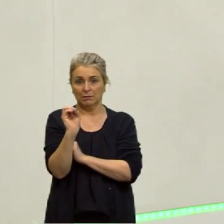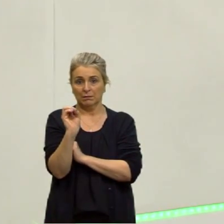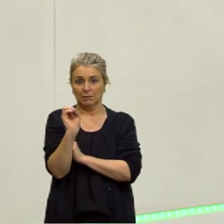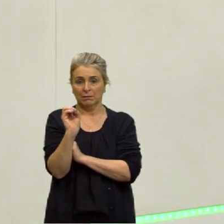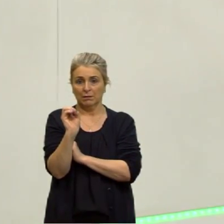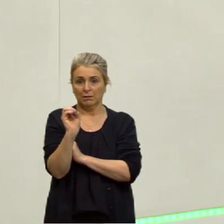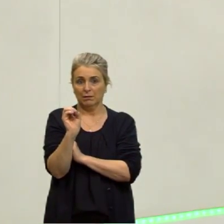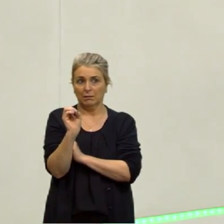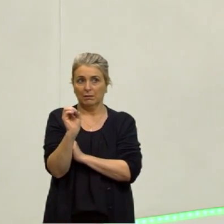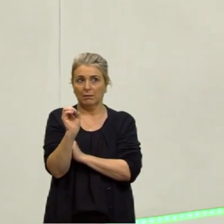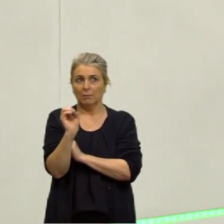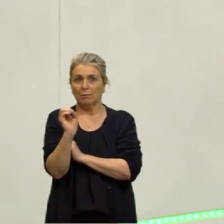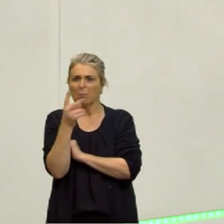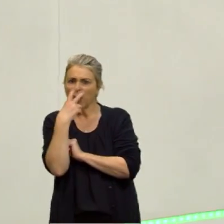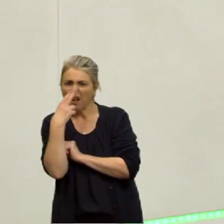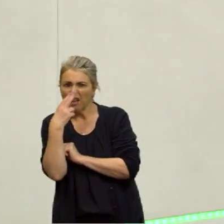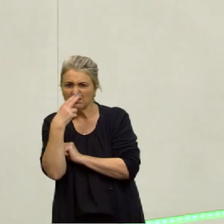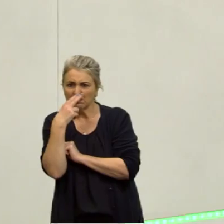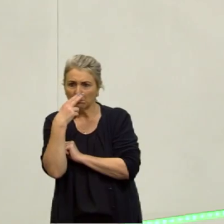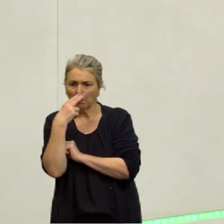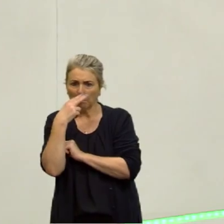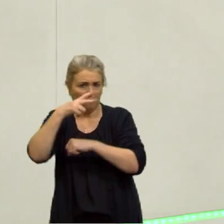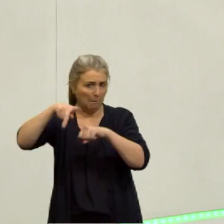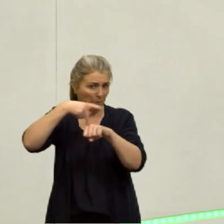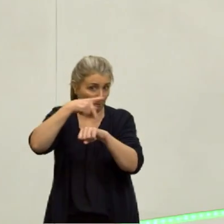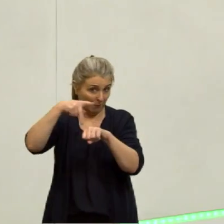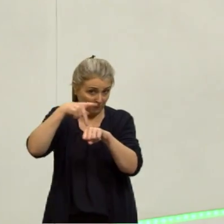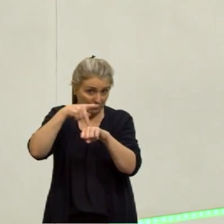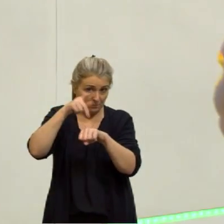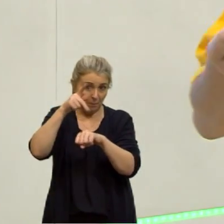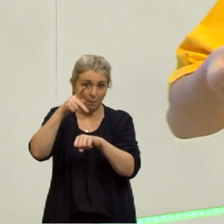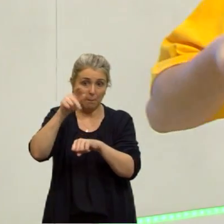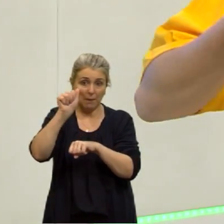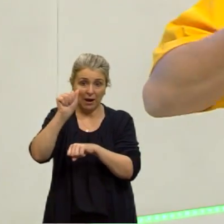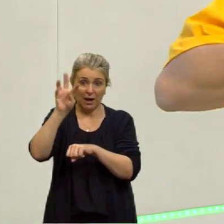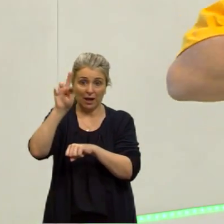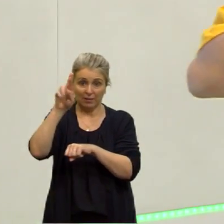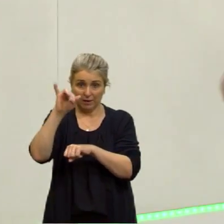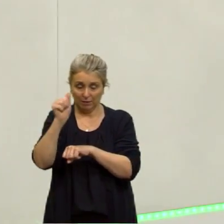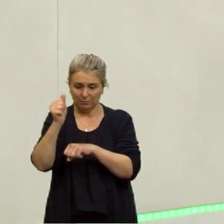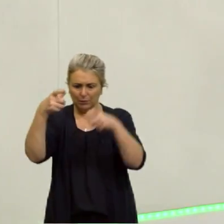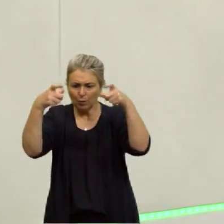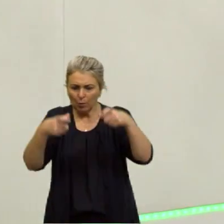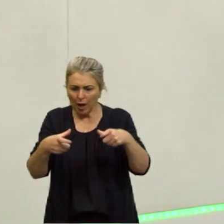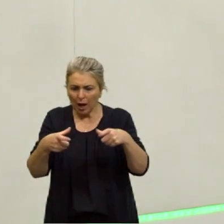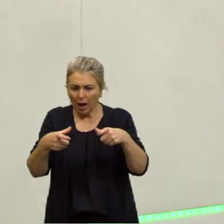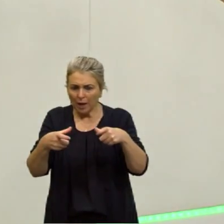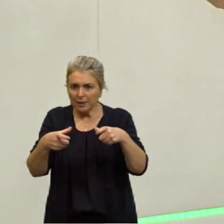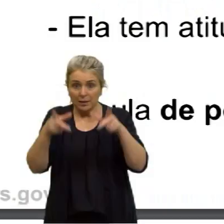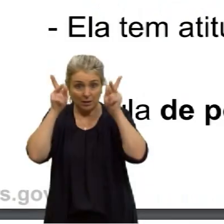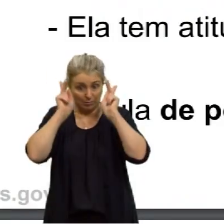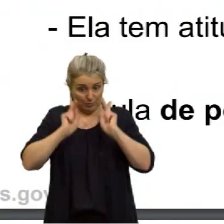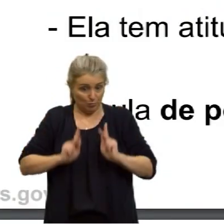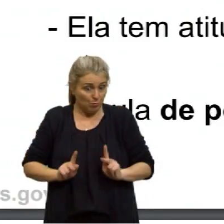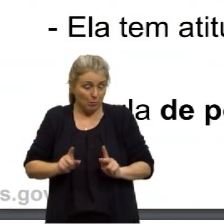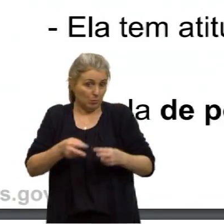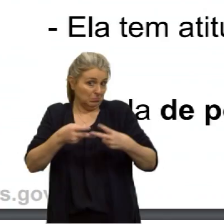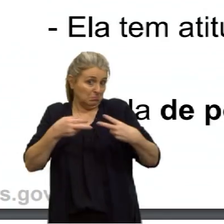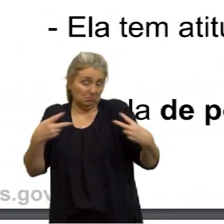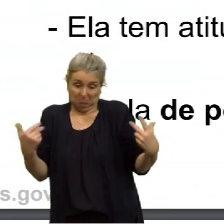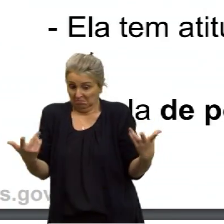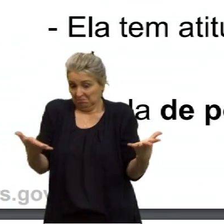tv com pátria é um lugar de origem ou de nascimento de seres ou objetos